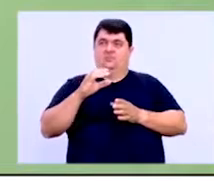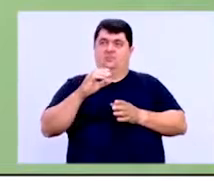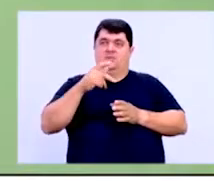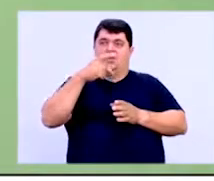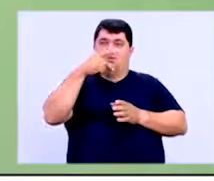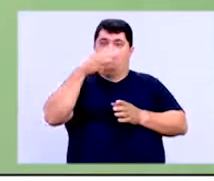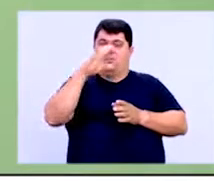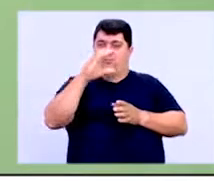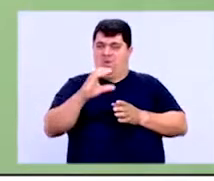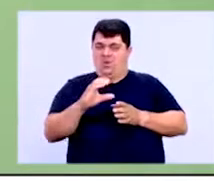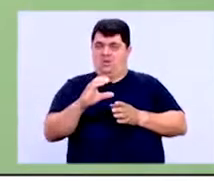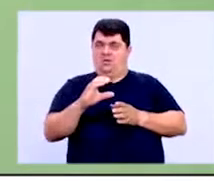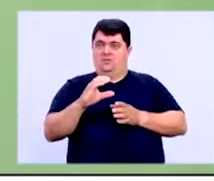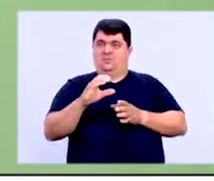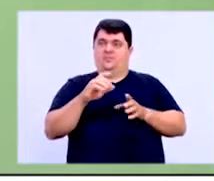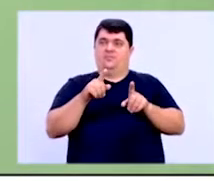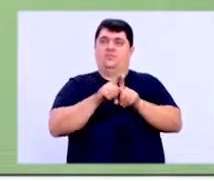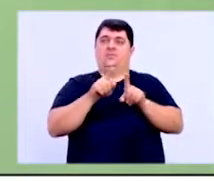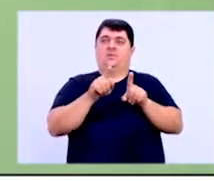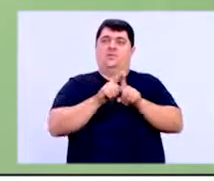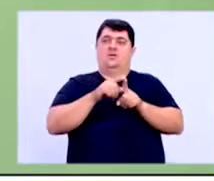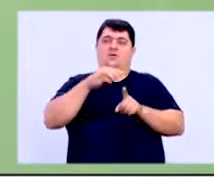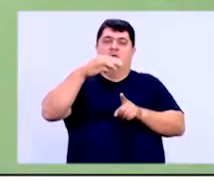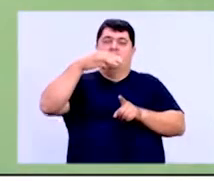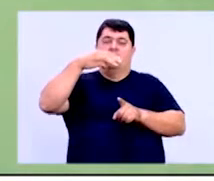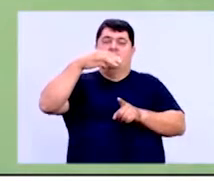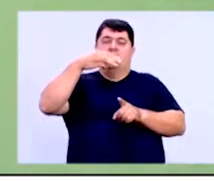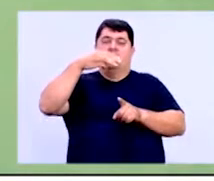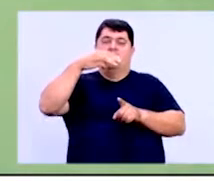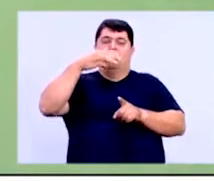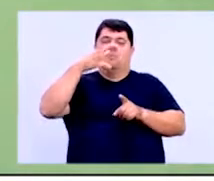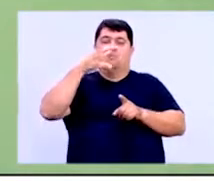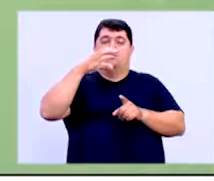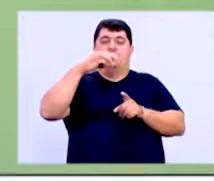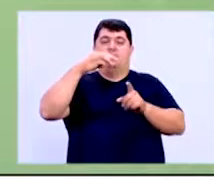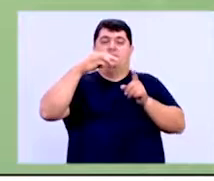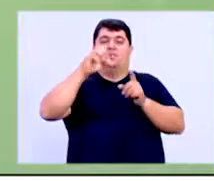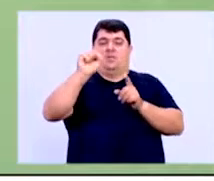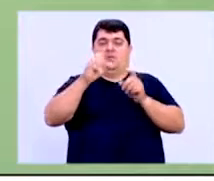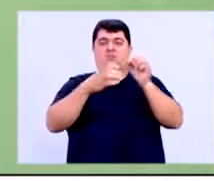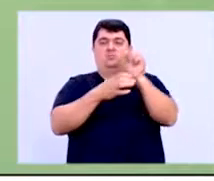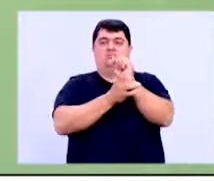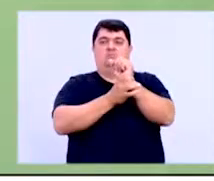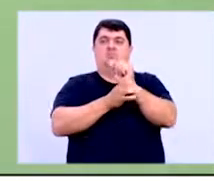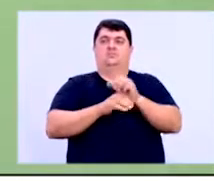de equilíbrio e a margem de segurança. Quero ver, aluno.